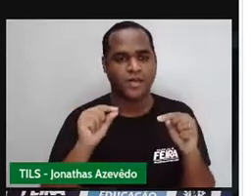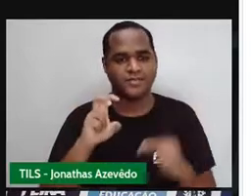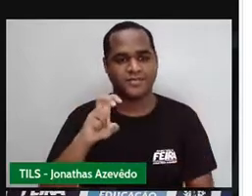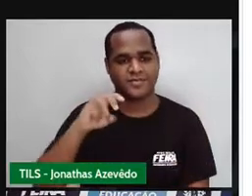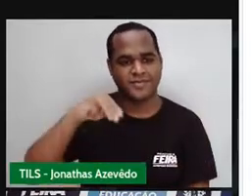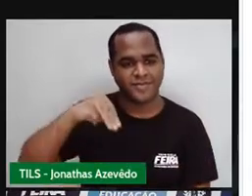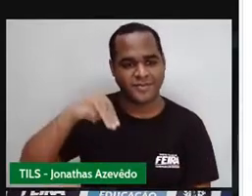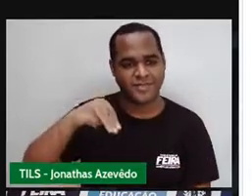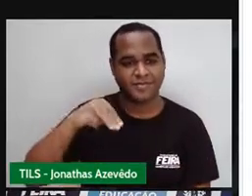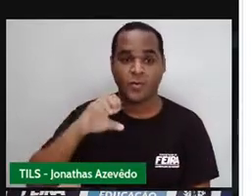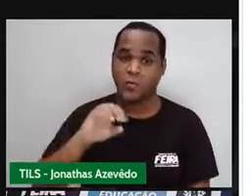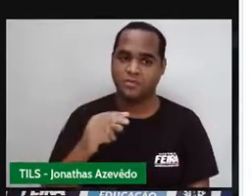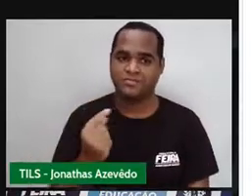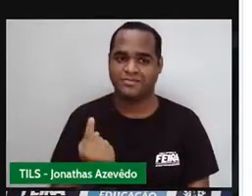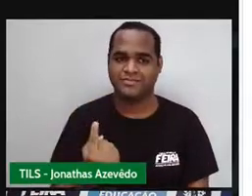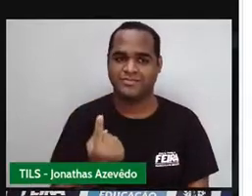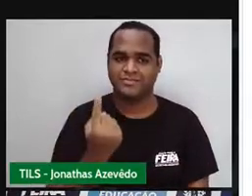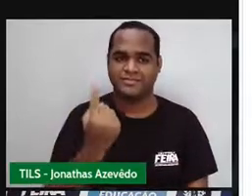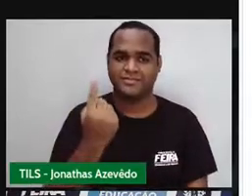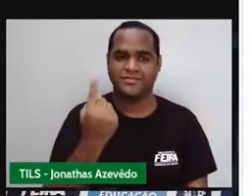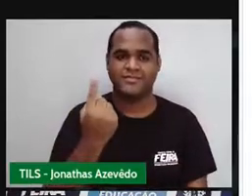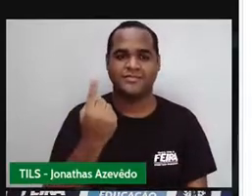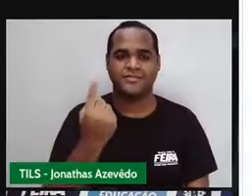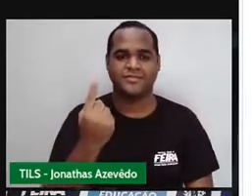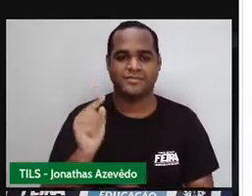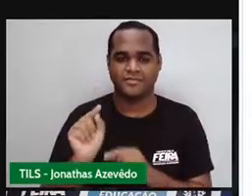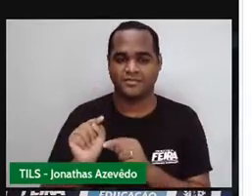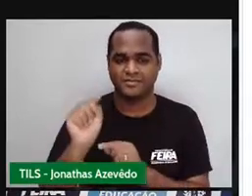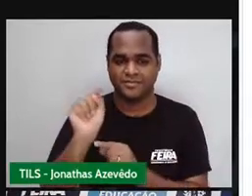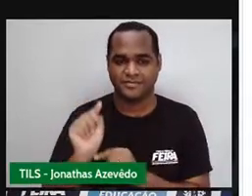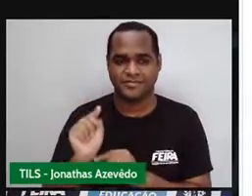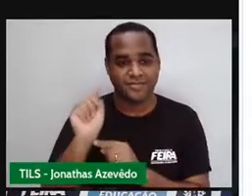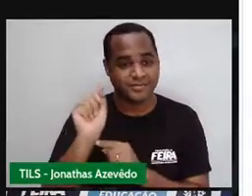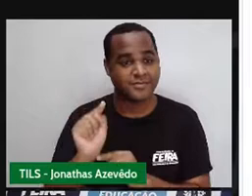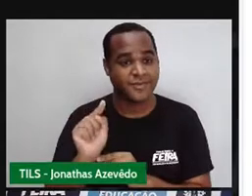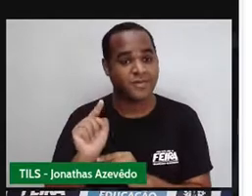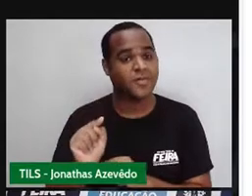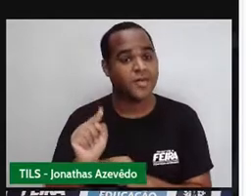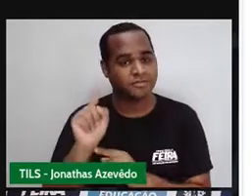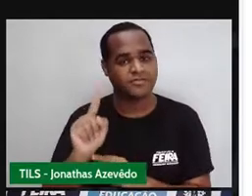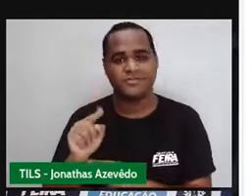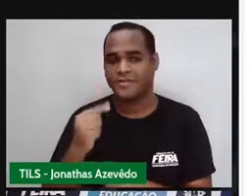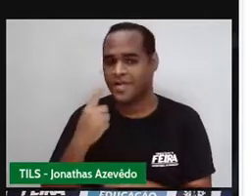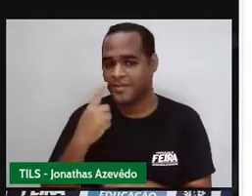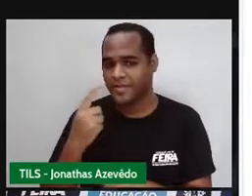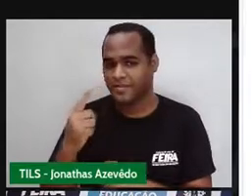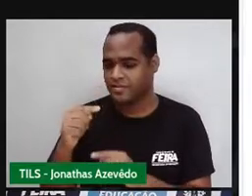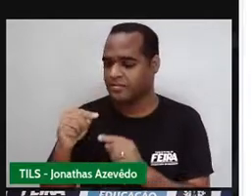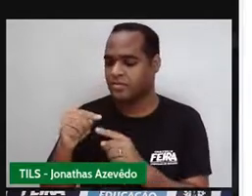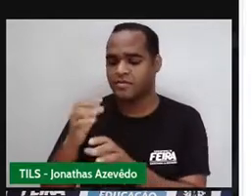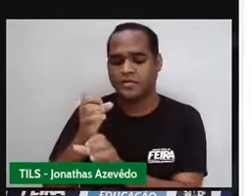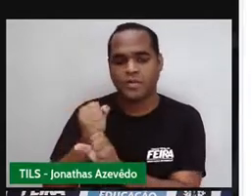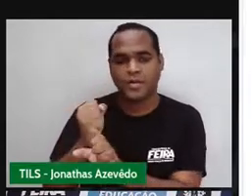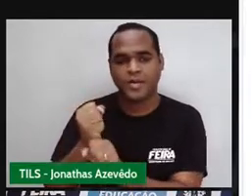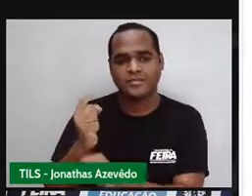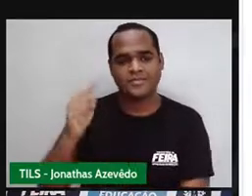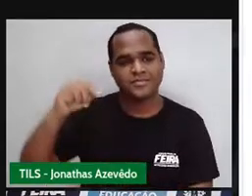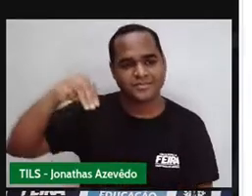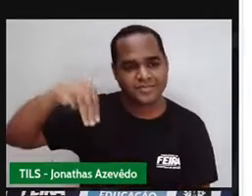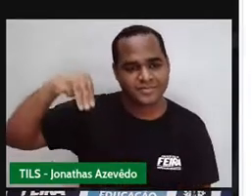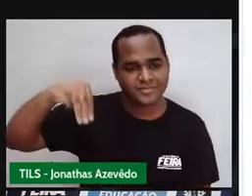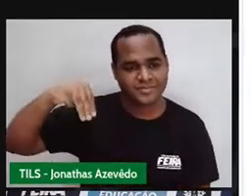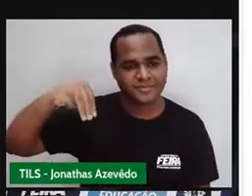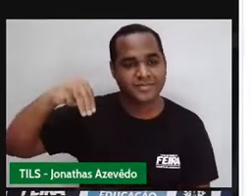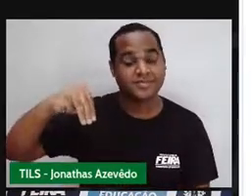e a gente tem a altura aqui ó essa altura aqui ó é uma parede zinha de 1 m tá